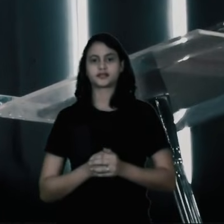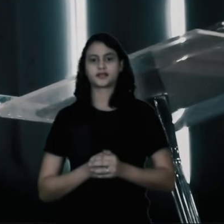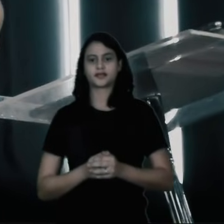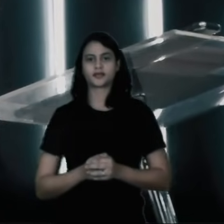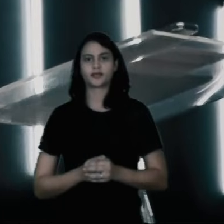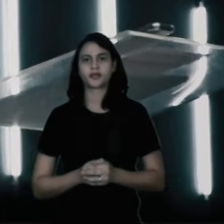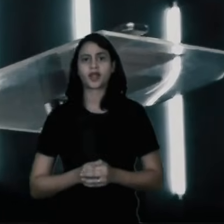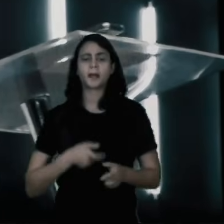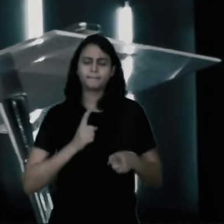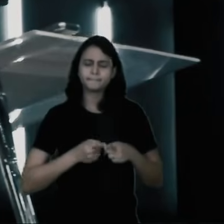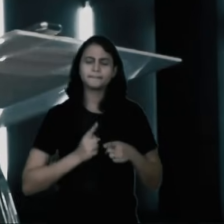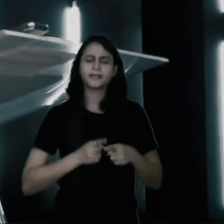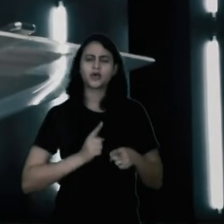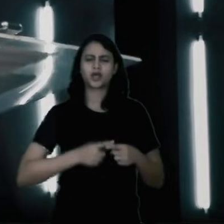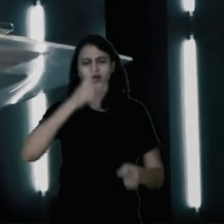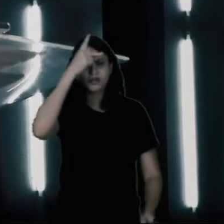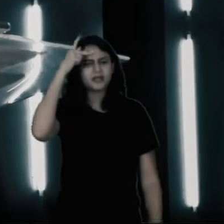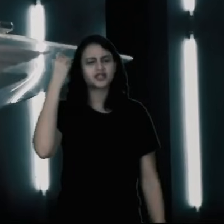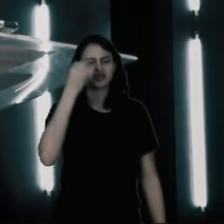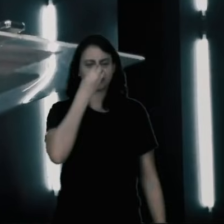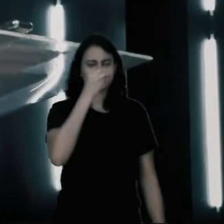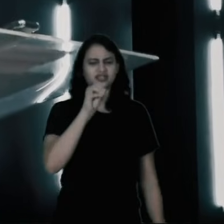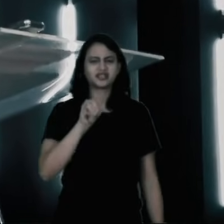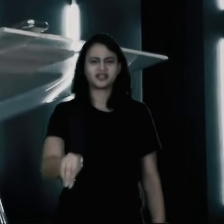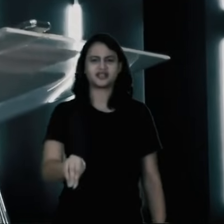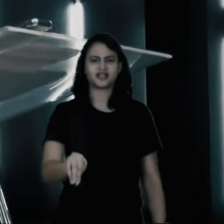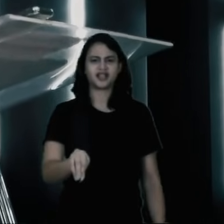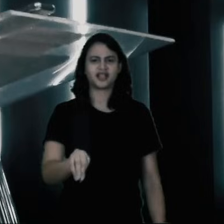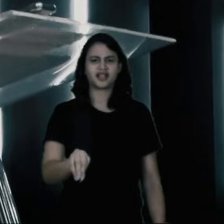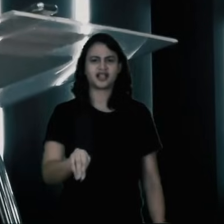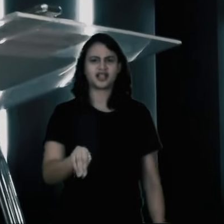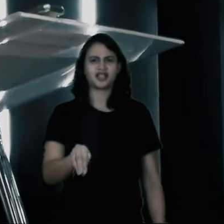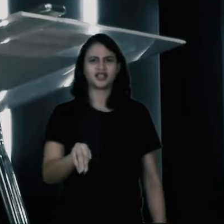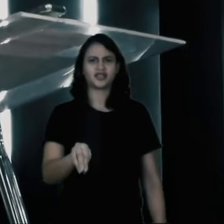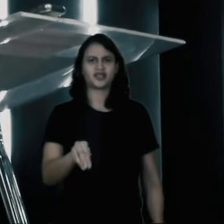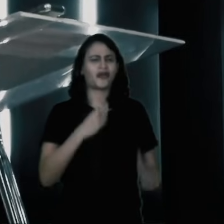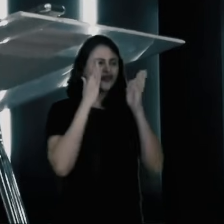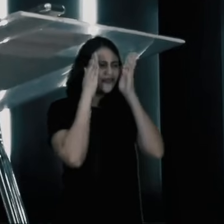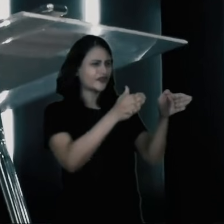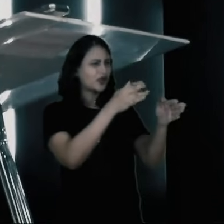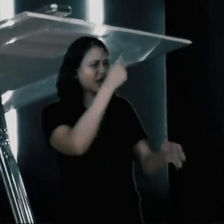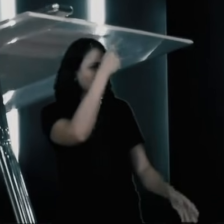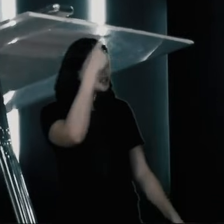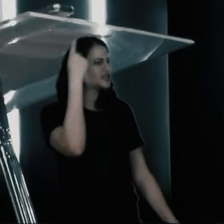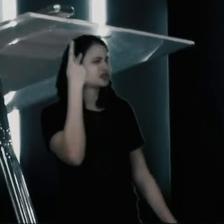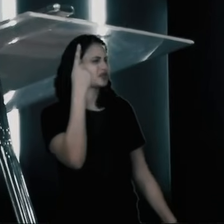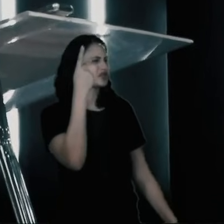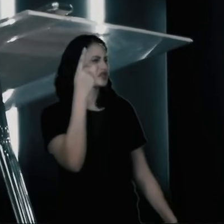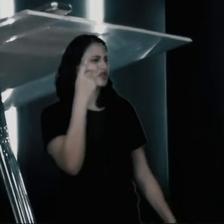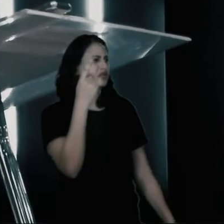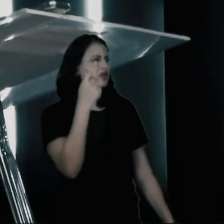Porque uma pessoa que vive a rejeição, geralmente, ela foca nisso. O que é que estão pensando? O que é que estão falando?